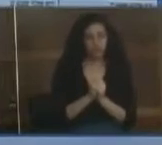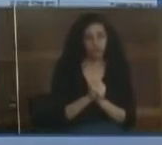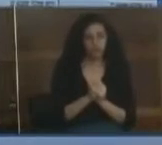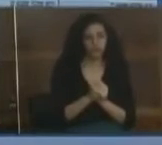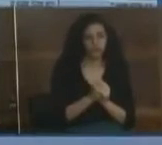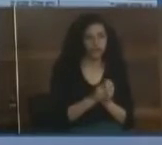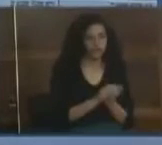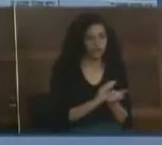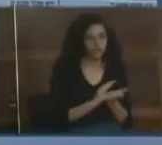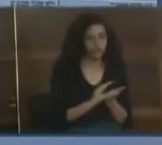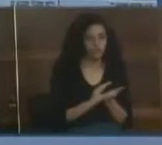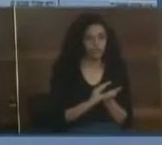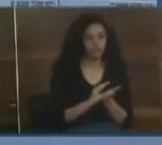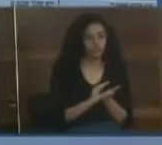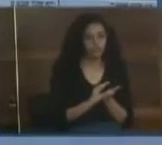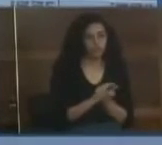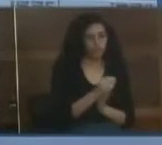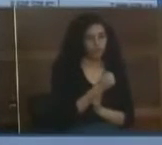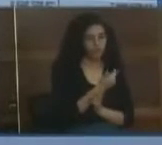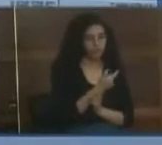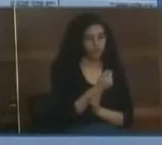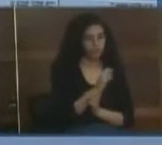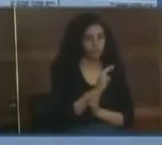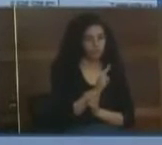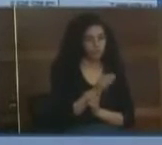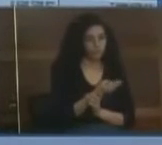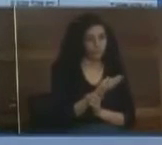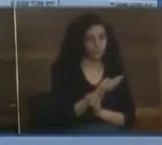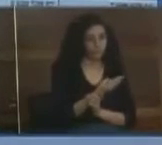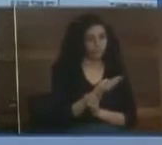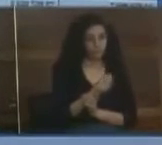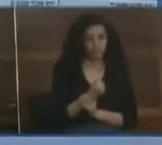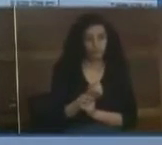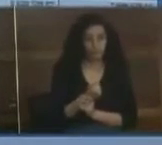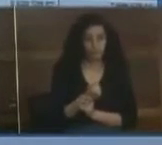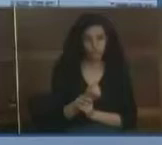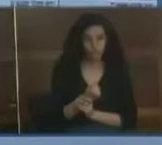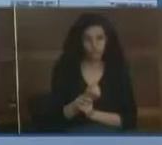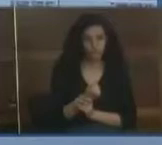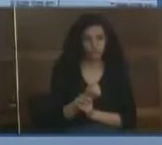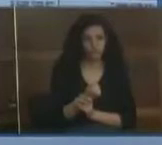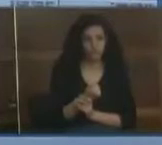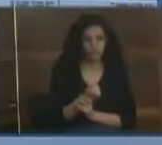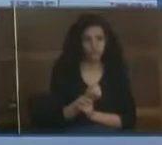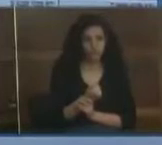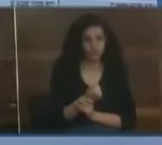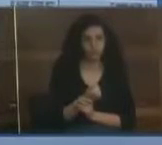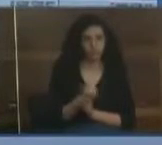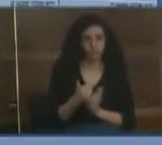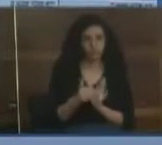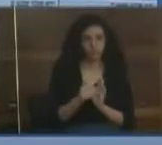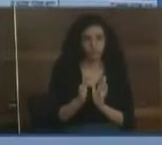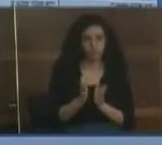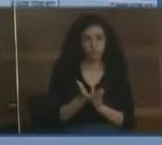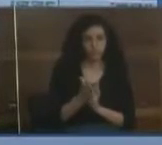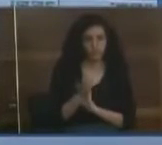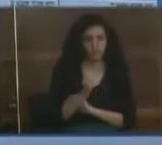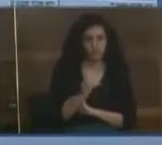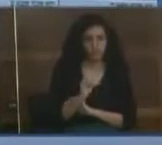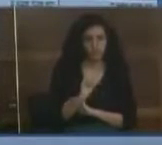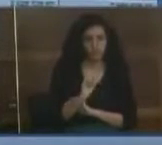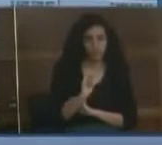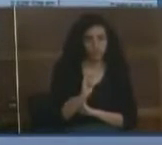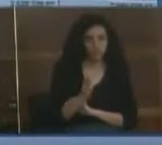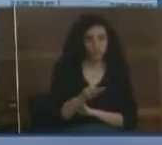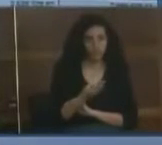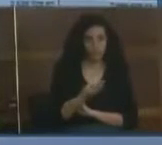despesa orçada atualizada de 10 milhões 902000 reais despesa empenhada até o 3º quadrimestre de 9